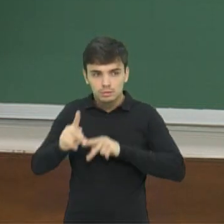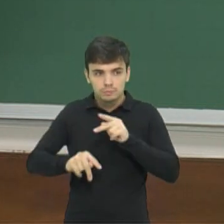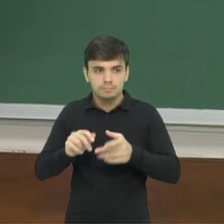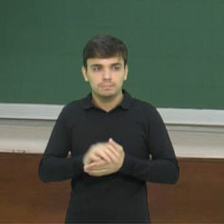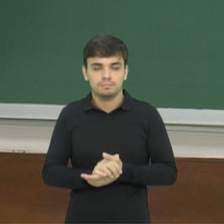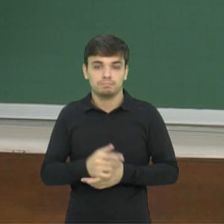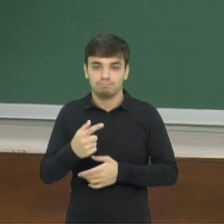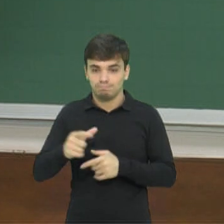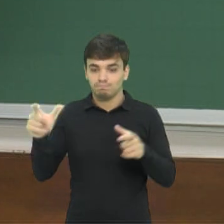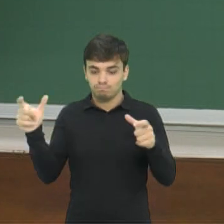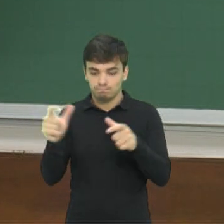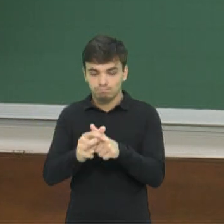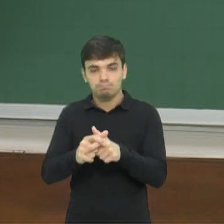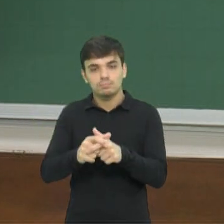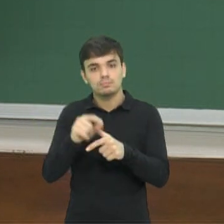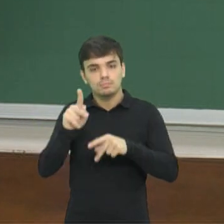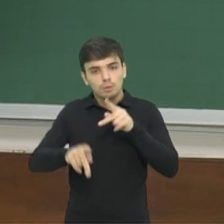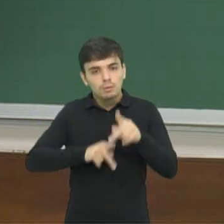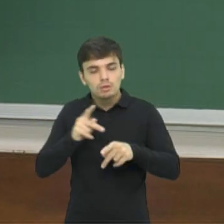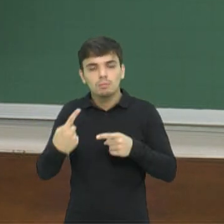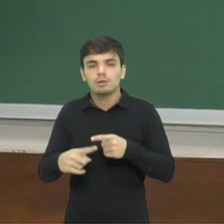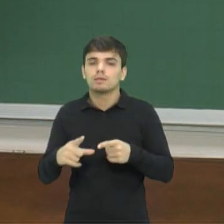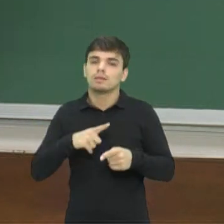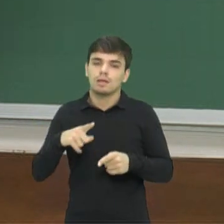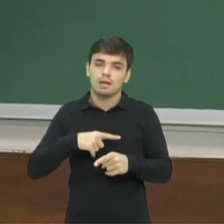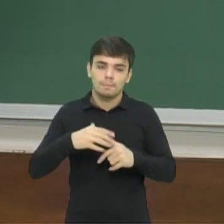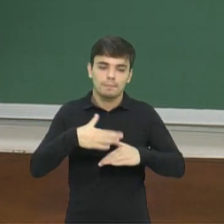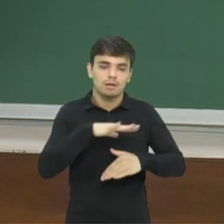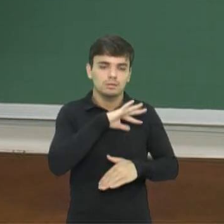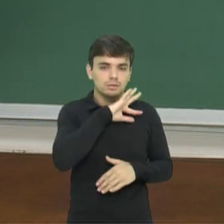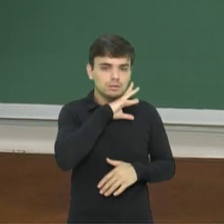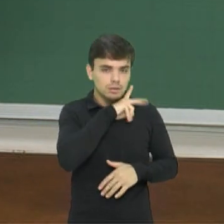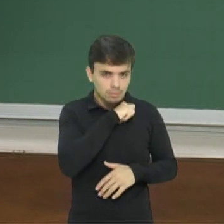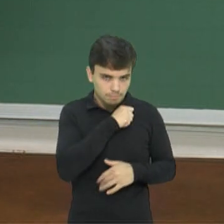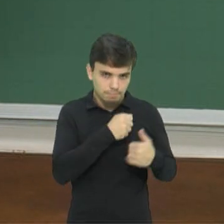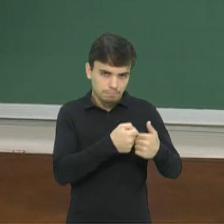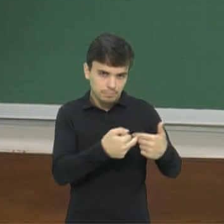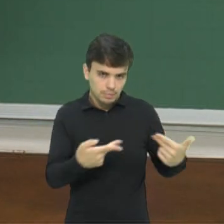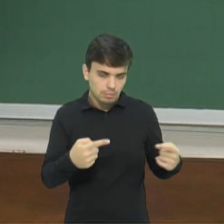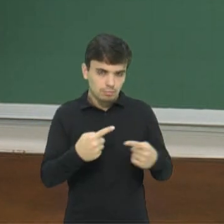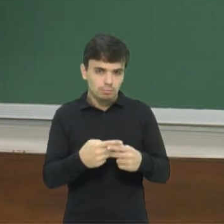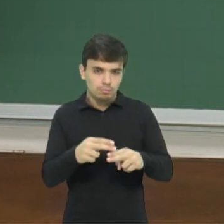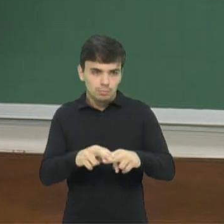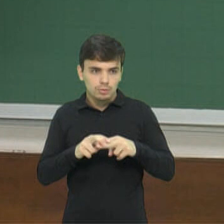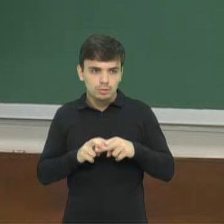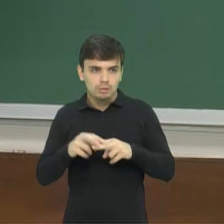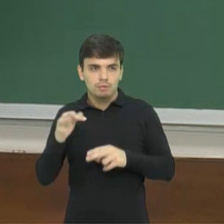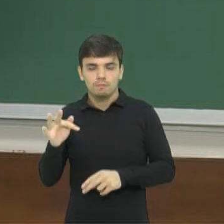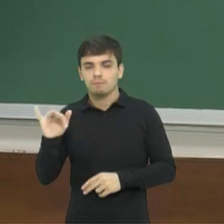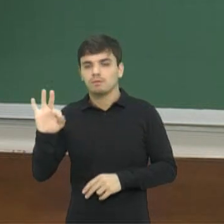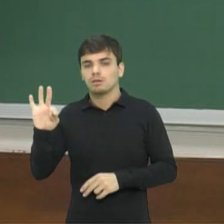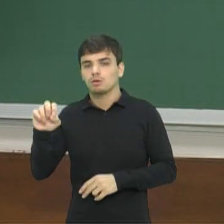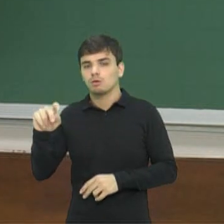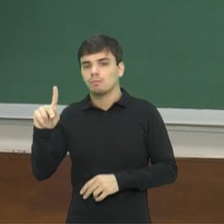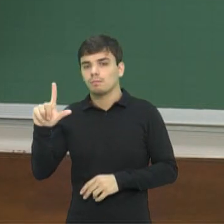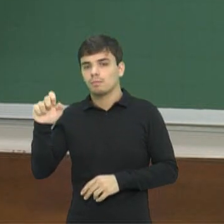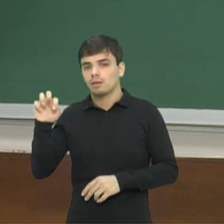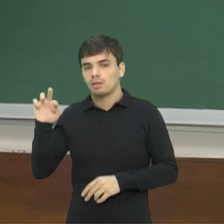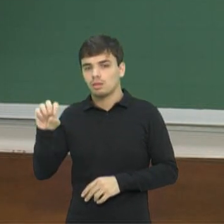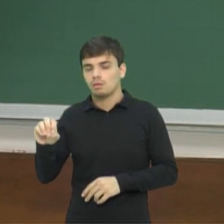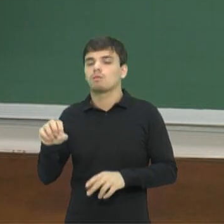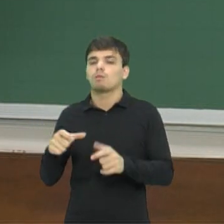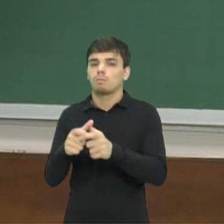vai diminuir, né? Porque tem mais animais comendo ela. Em compensação, o fitoplâncton vai aumentar, porque tem menos predador nele,